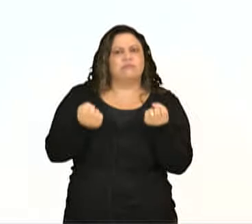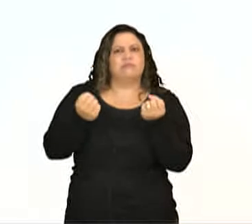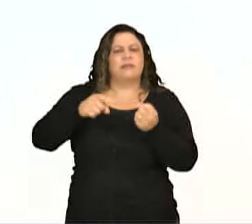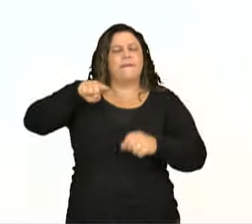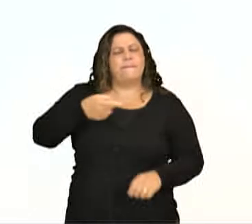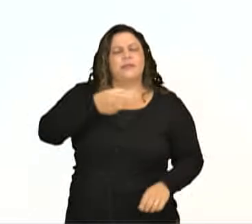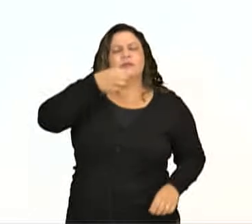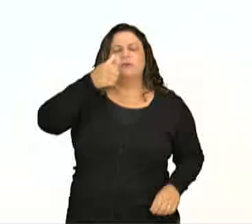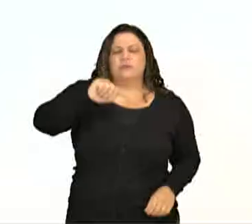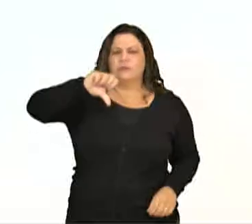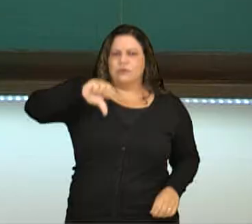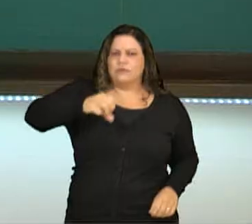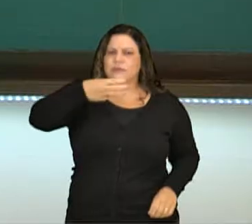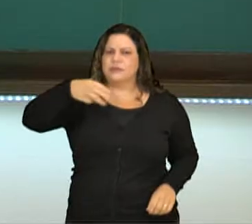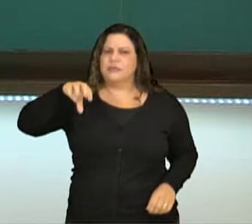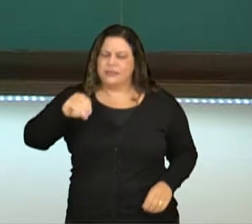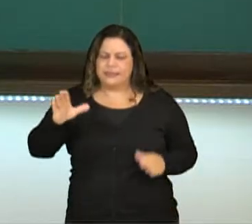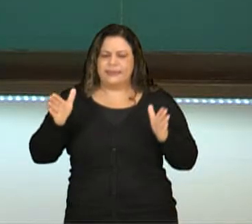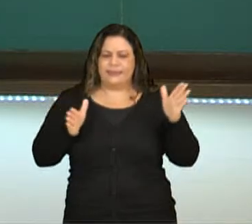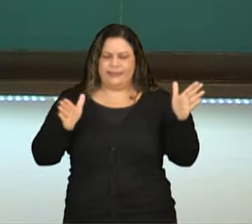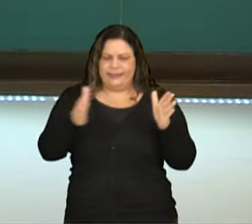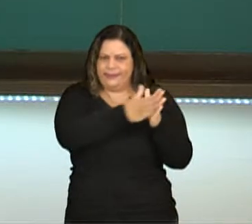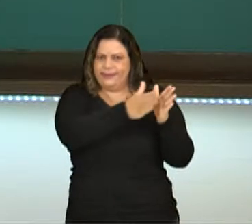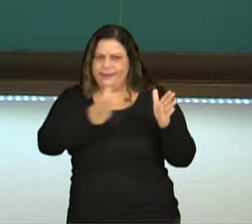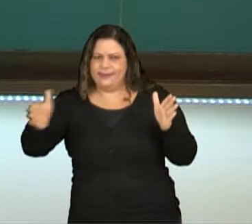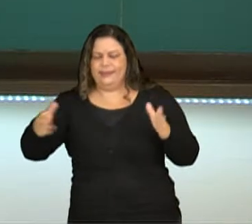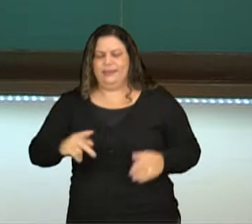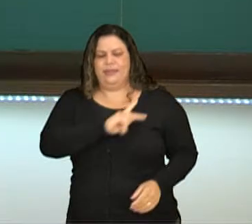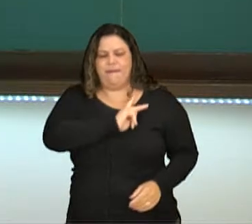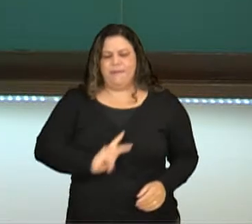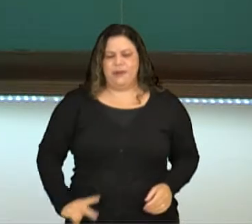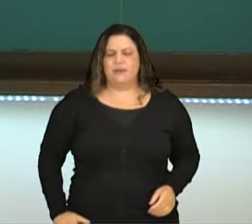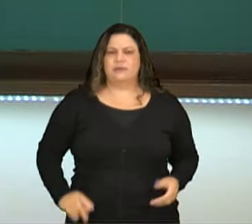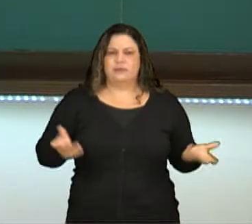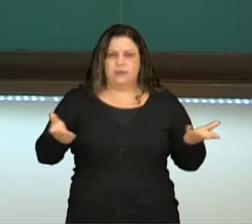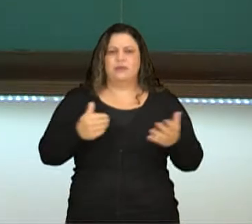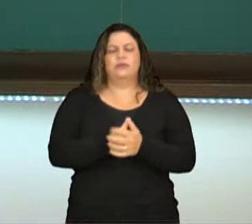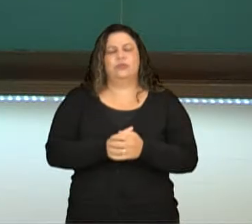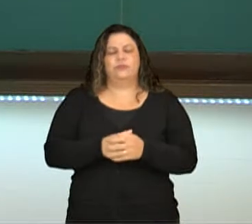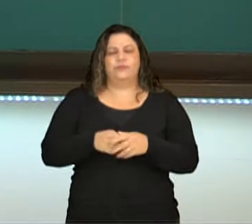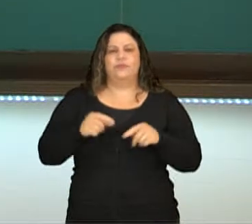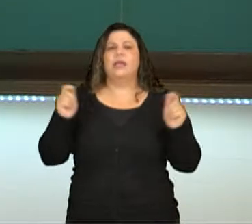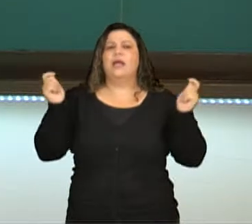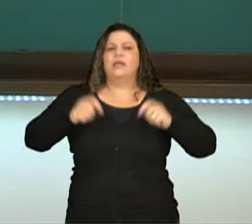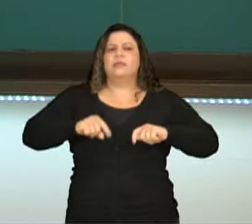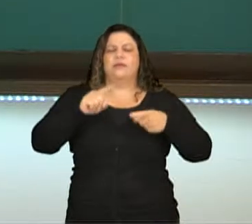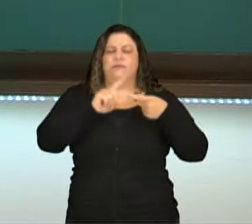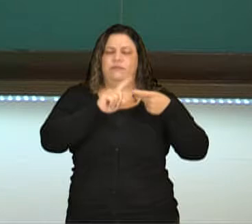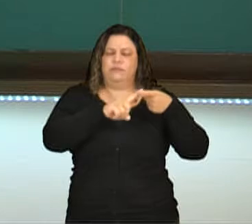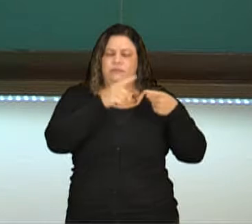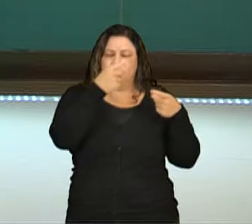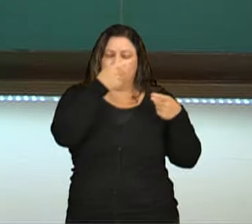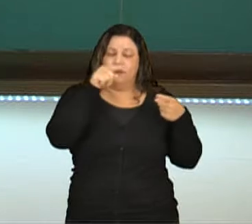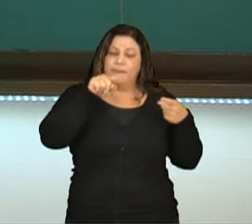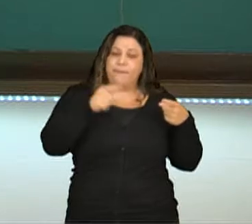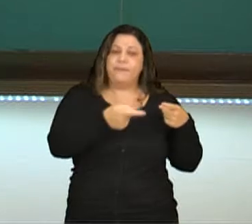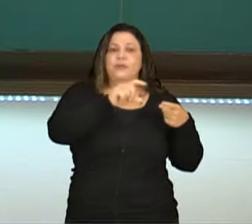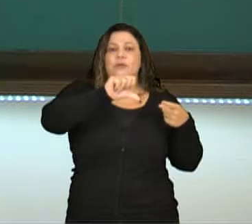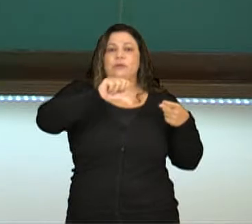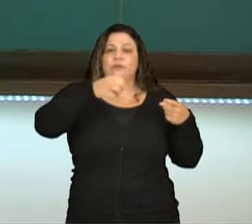como presidente do Brasil. O Getúlio Vargas concorreu à presidência na eleição de